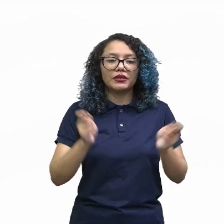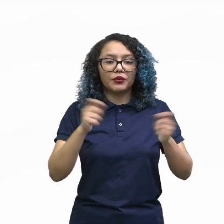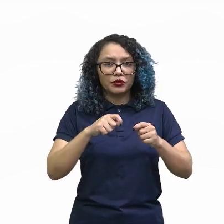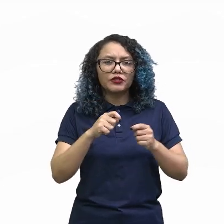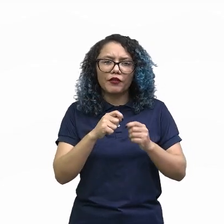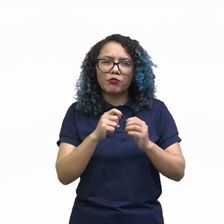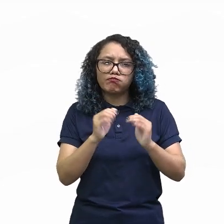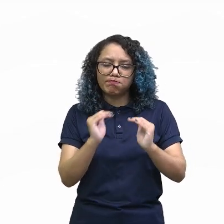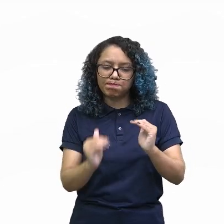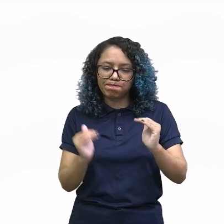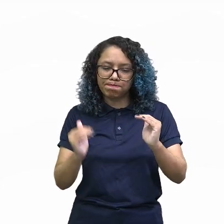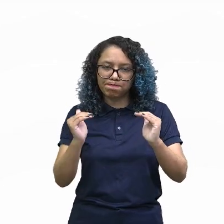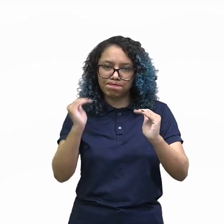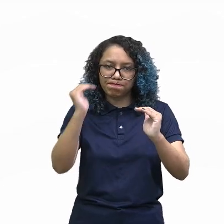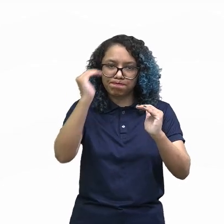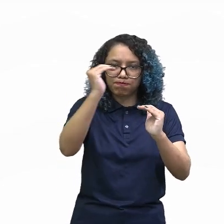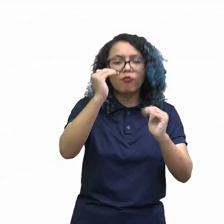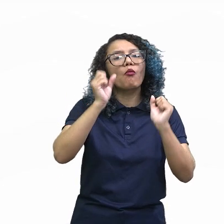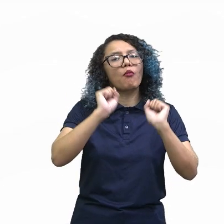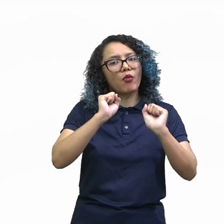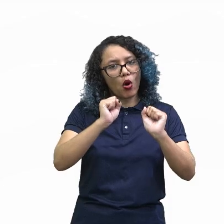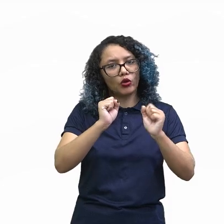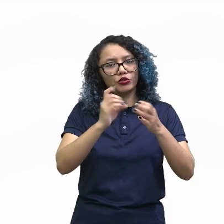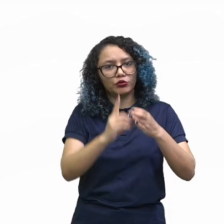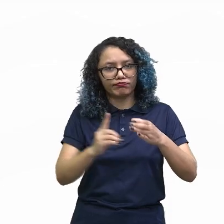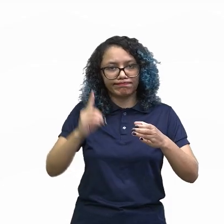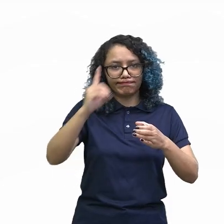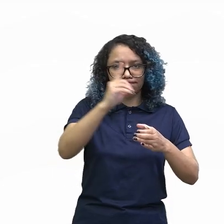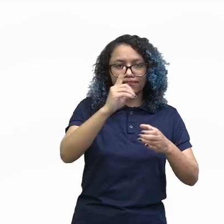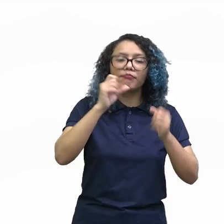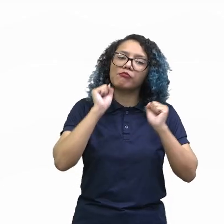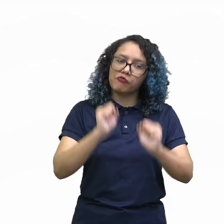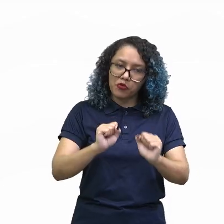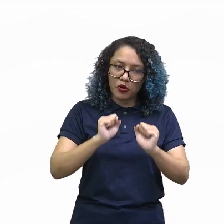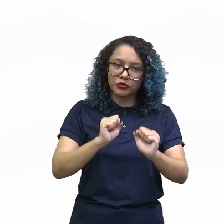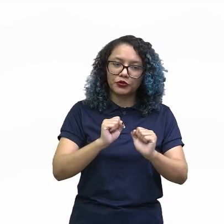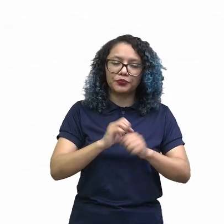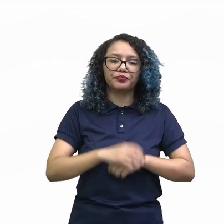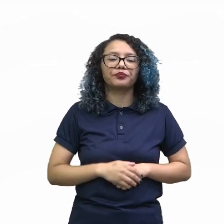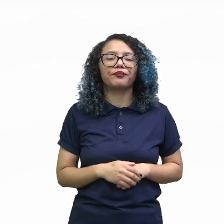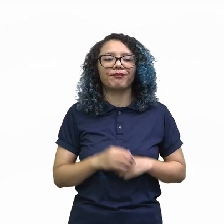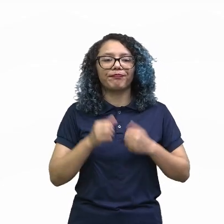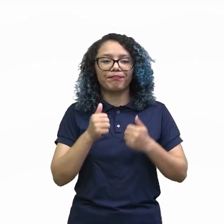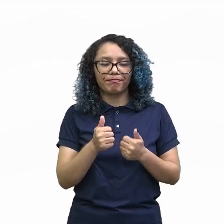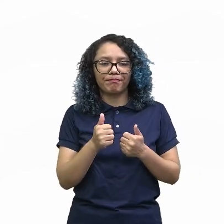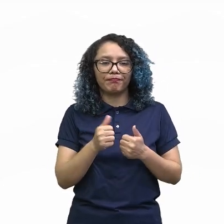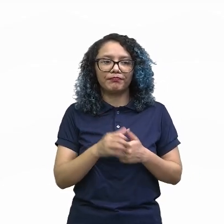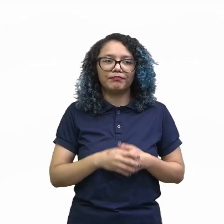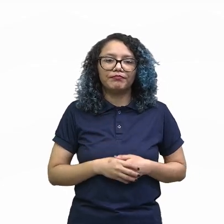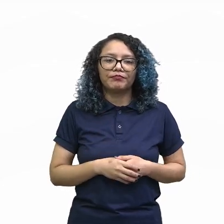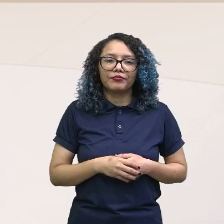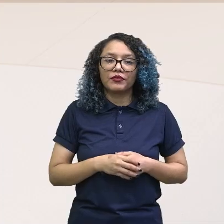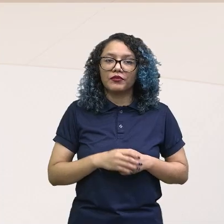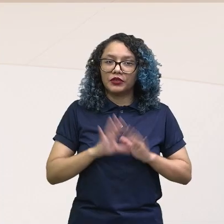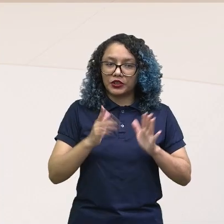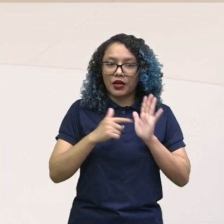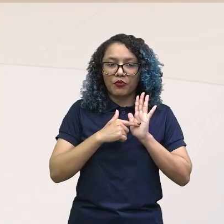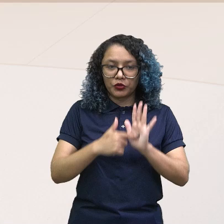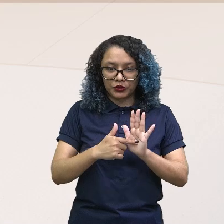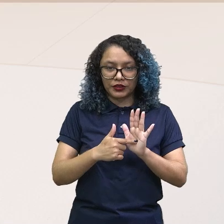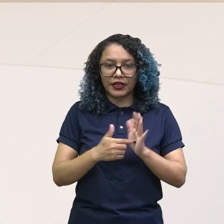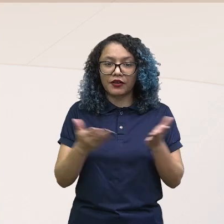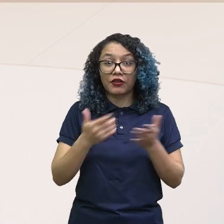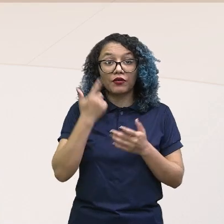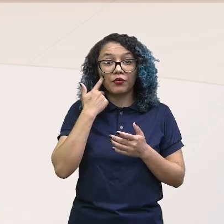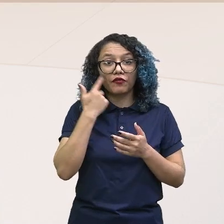ascender socialmente. Você pode, então, mudar de classe, né? Muito bem. Então, vimos aí um fator,